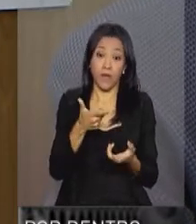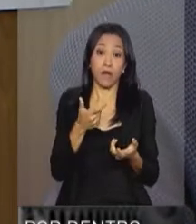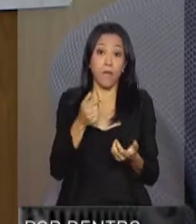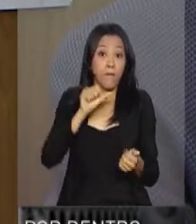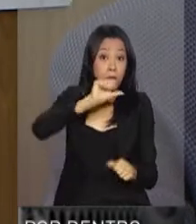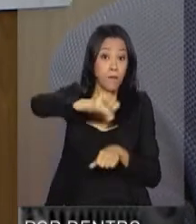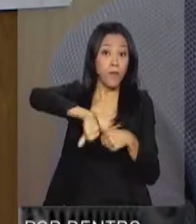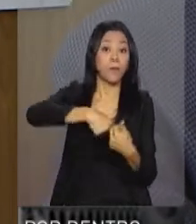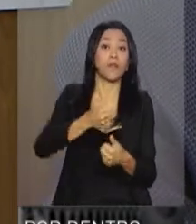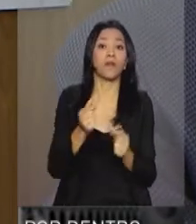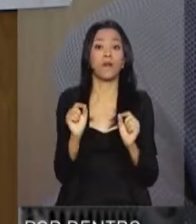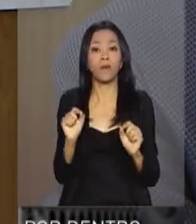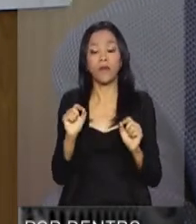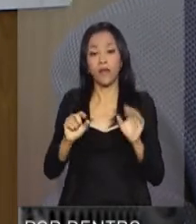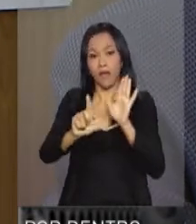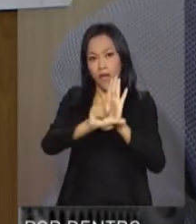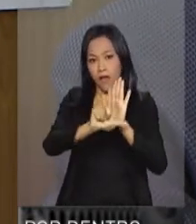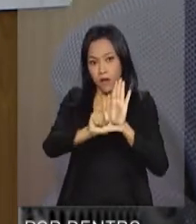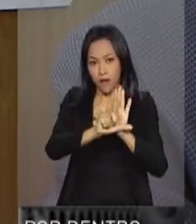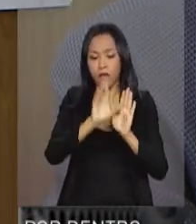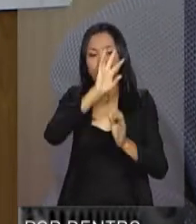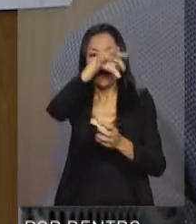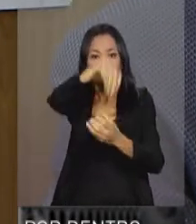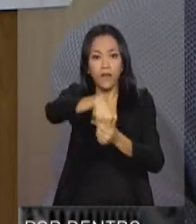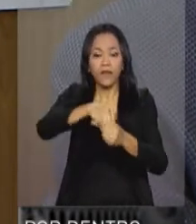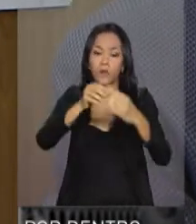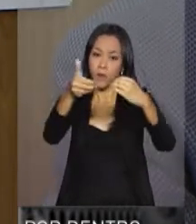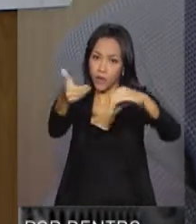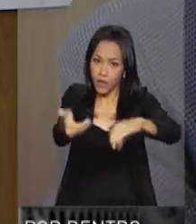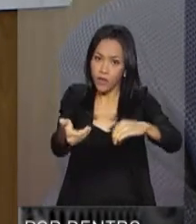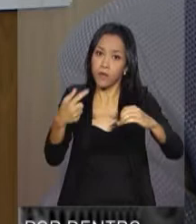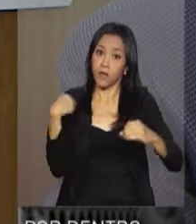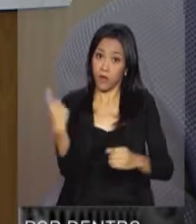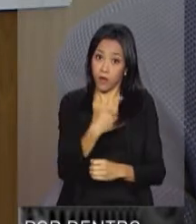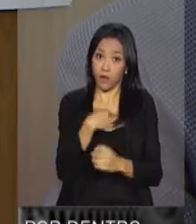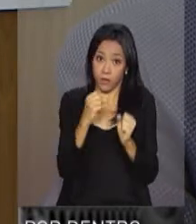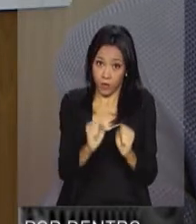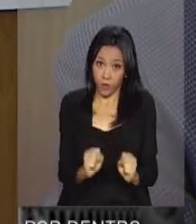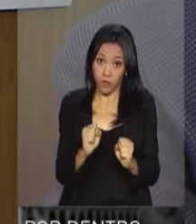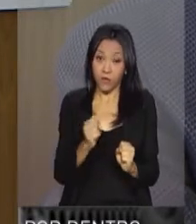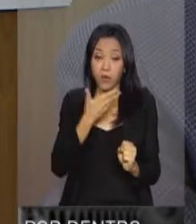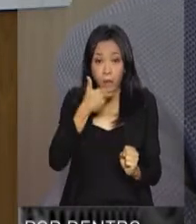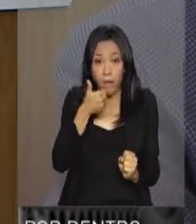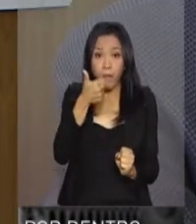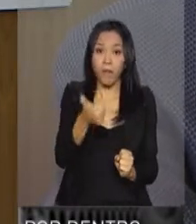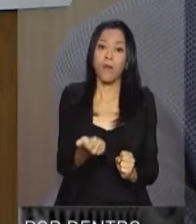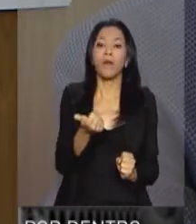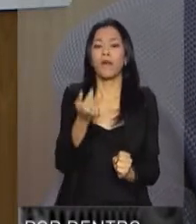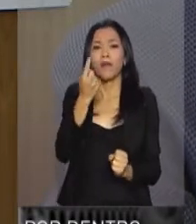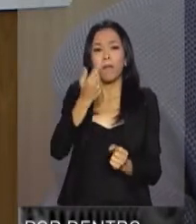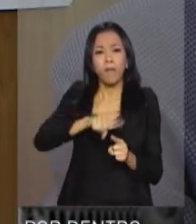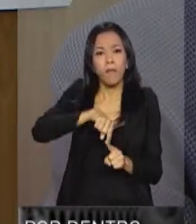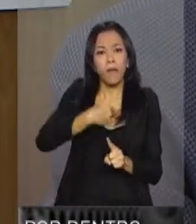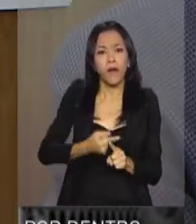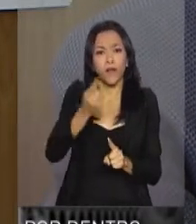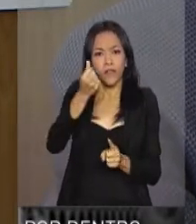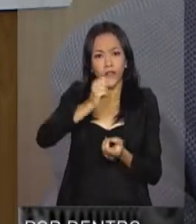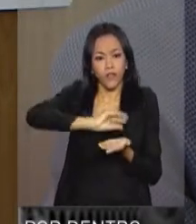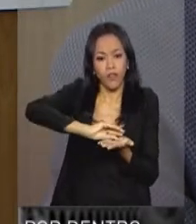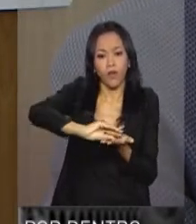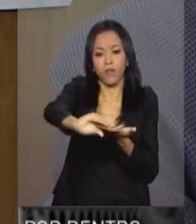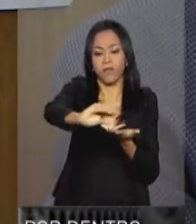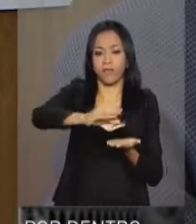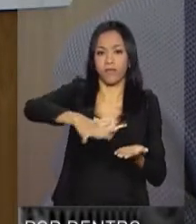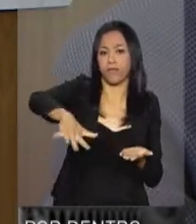legislação do congresso nacional para que nós possamos sim melhorar as condições de investimento de captação por parte das